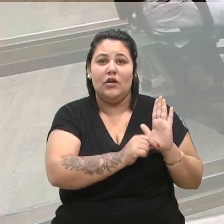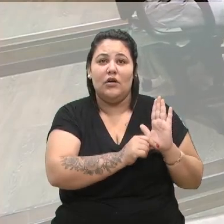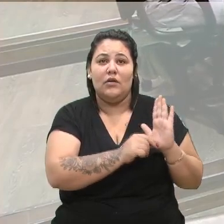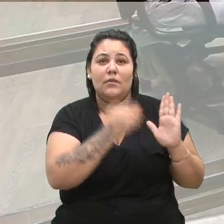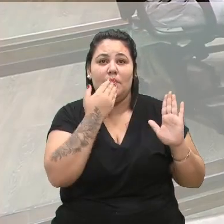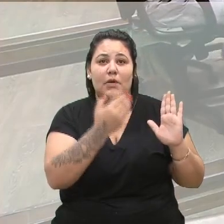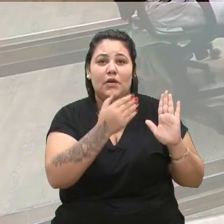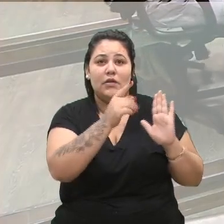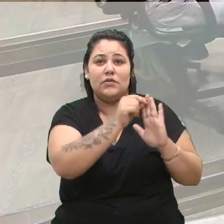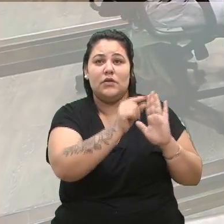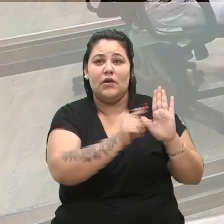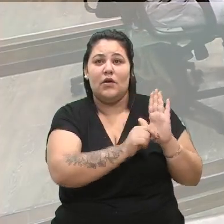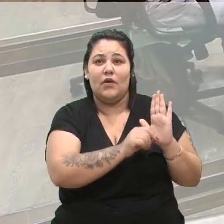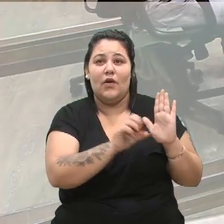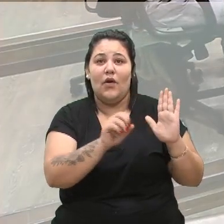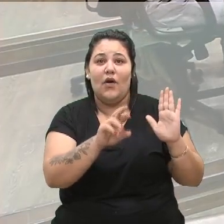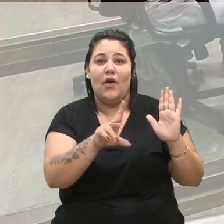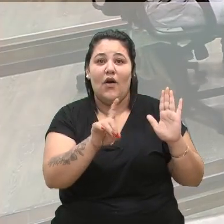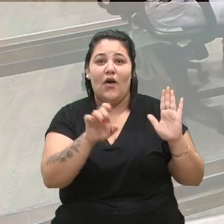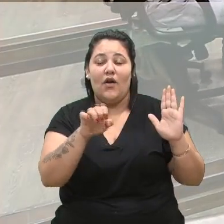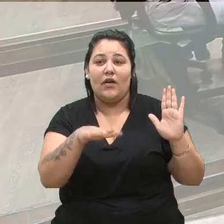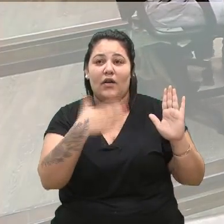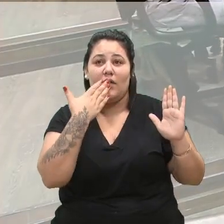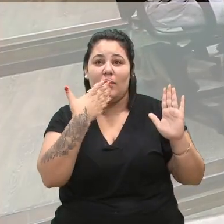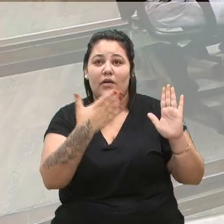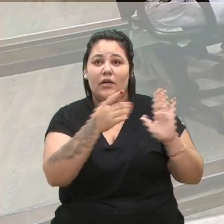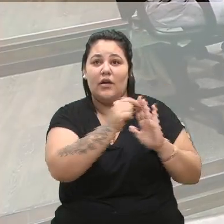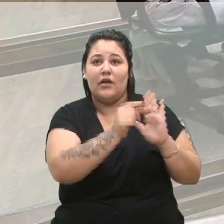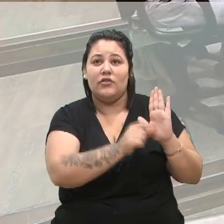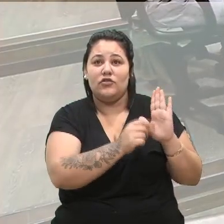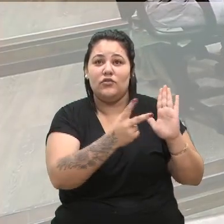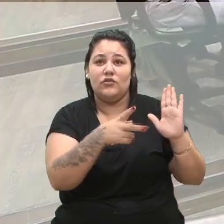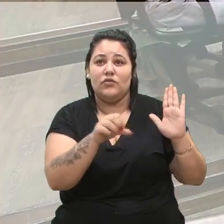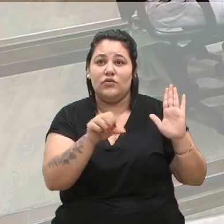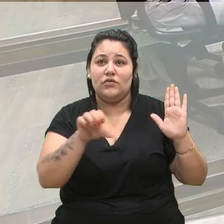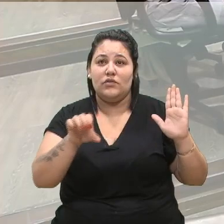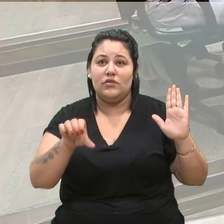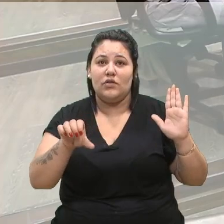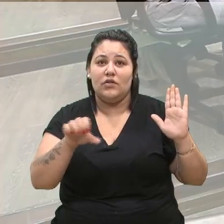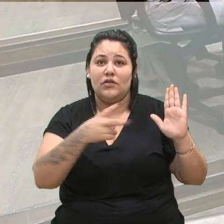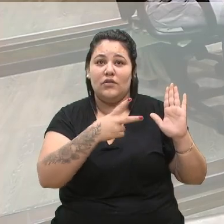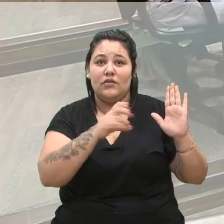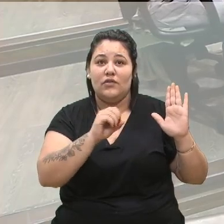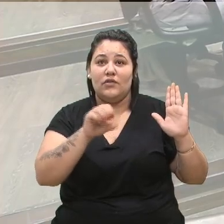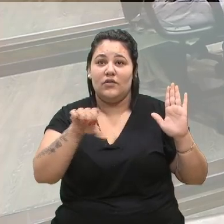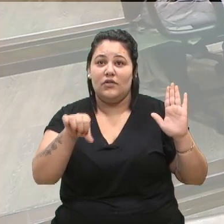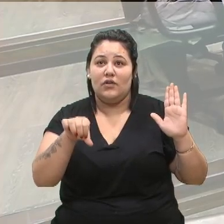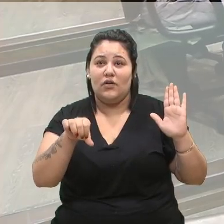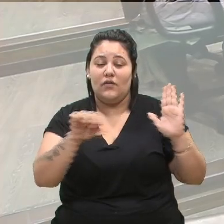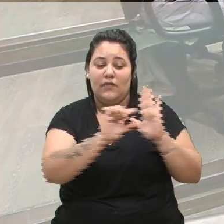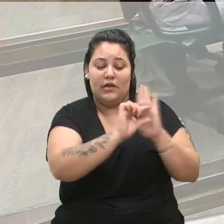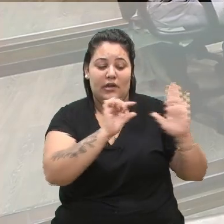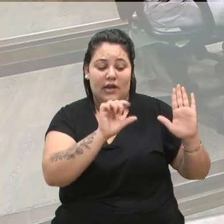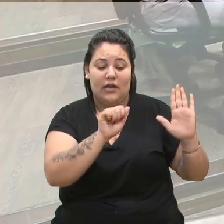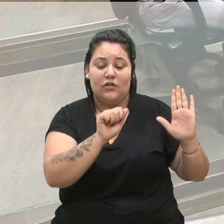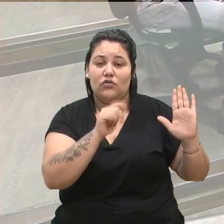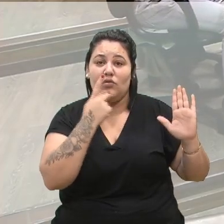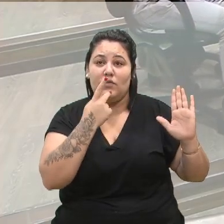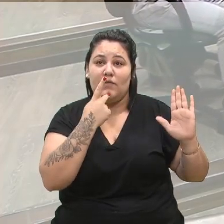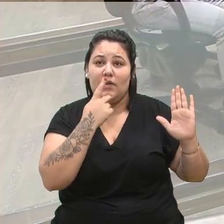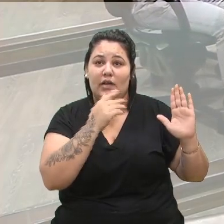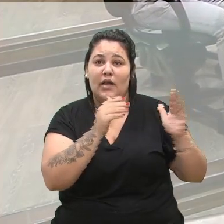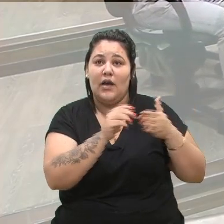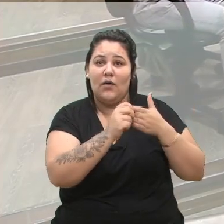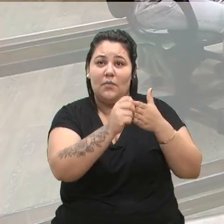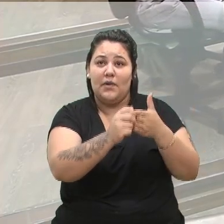tem que ter o número do artigo. É o artigo 209. Artigo 209, linha... Não tem não, isso. O senhor não tenta fazer um paralelo na minha fala de dizer que